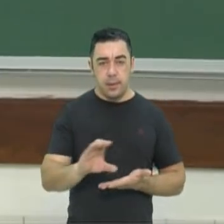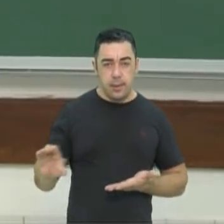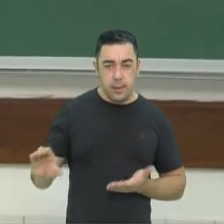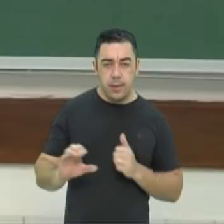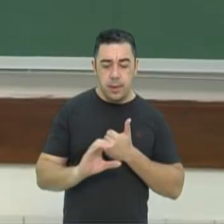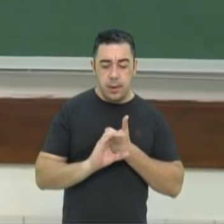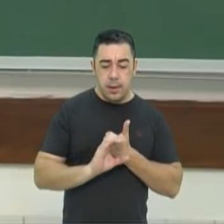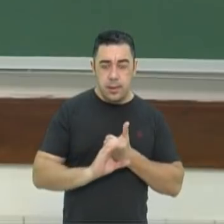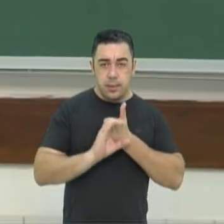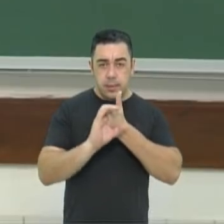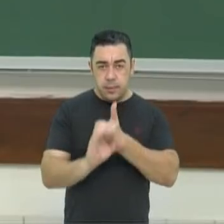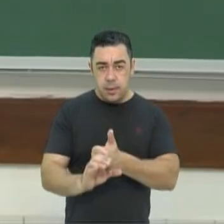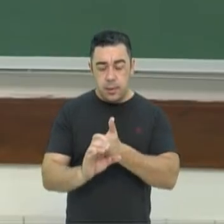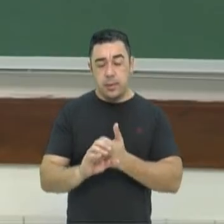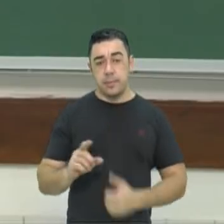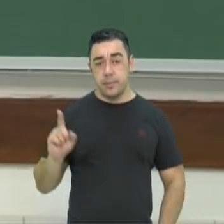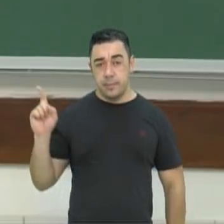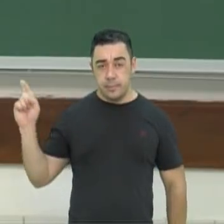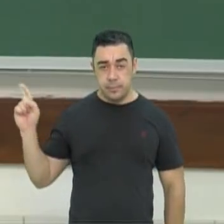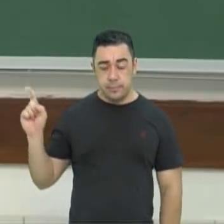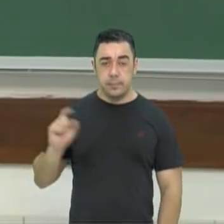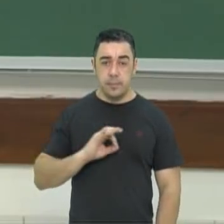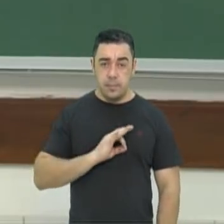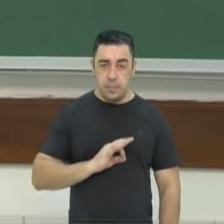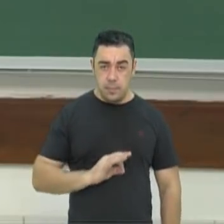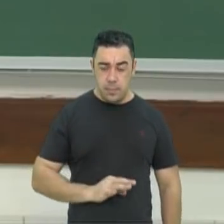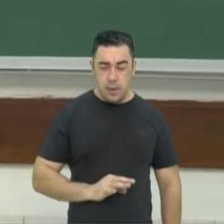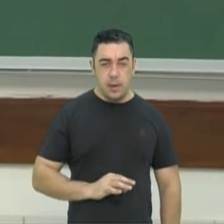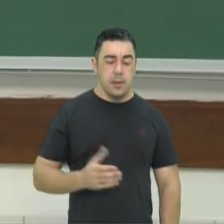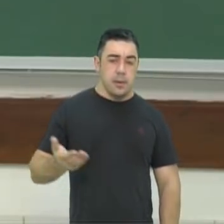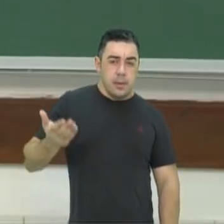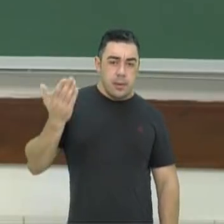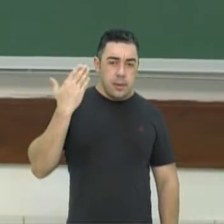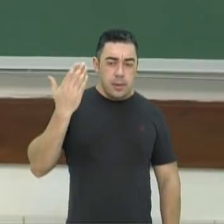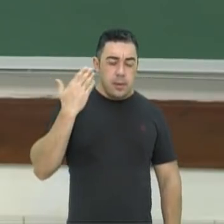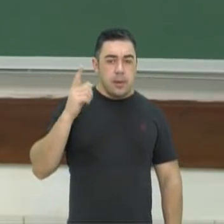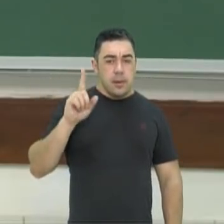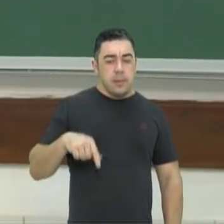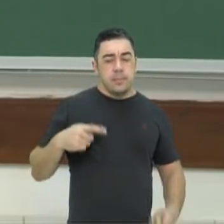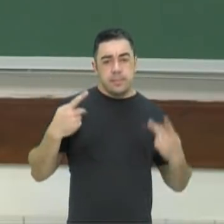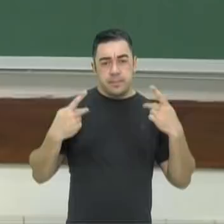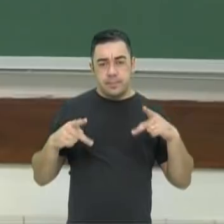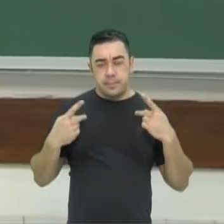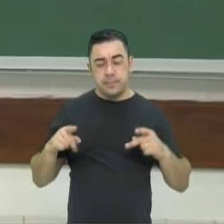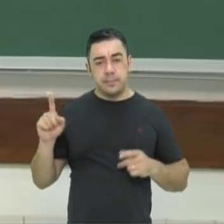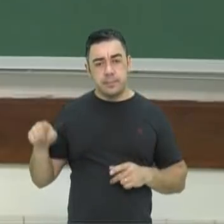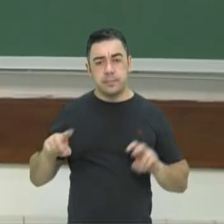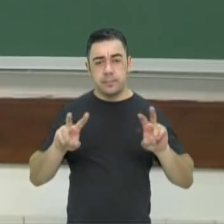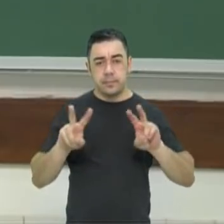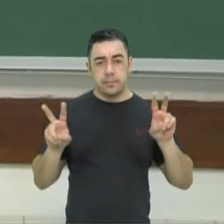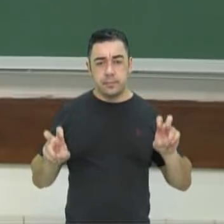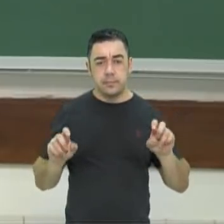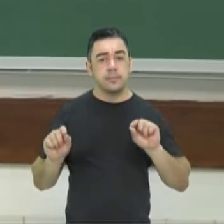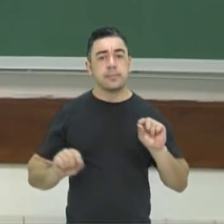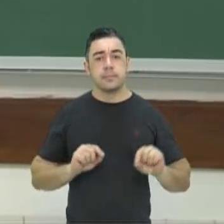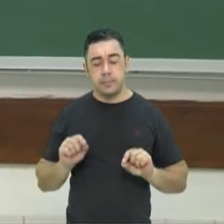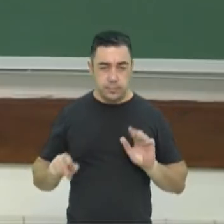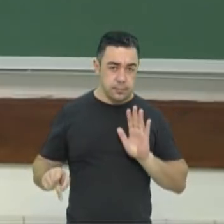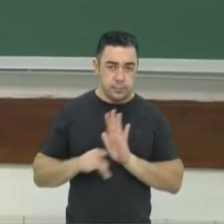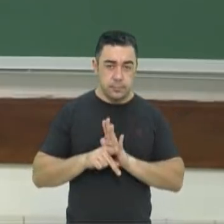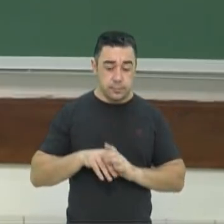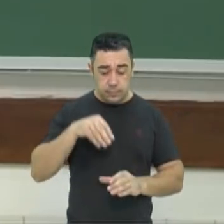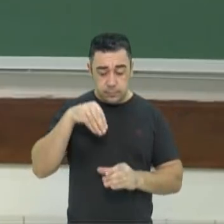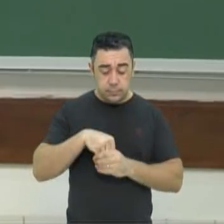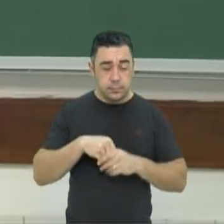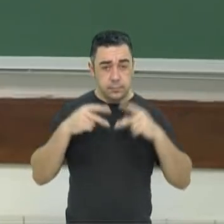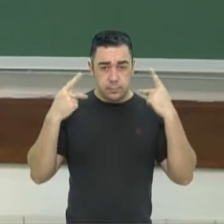para o padre Antônio Vieira, lembrando que esse sermão da 60ª, ele traz como tema o quê? O próprio